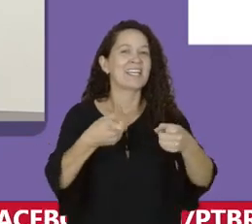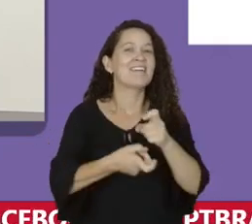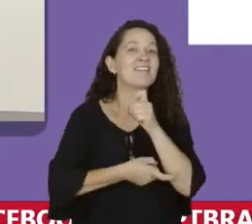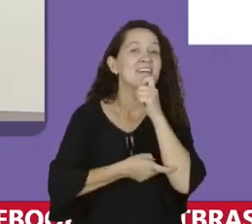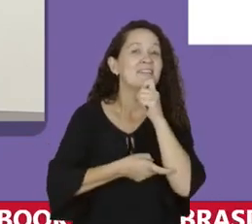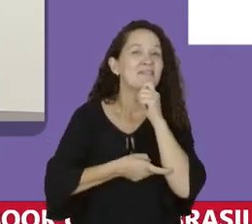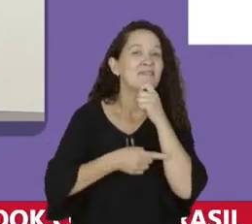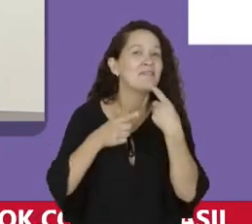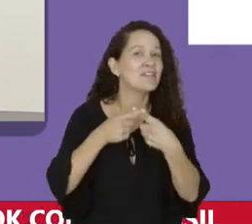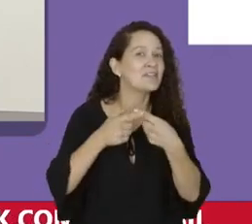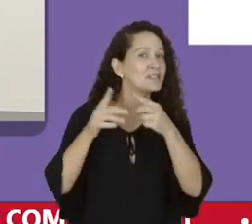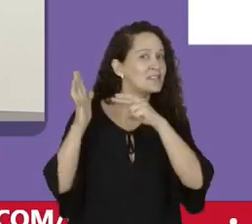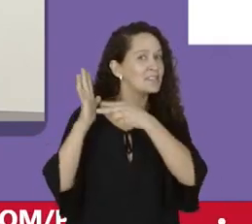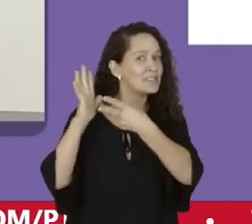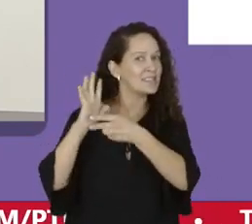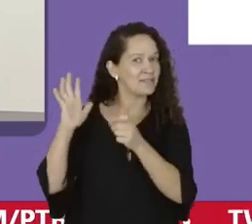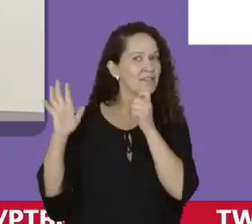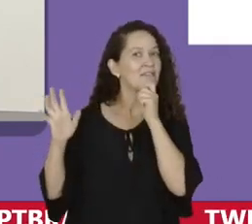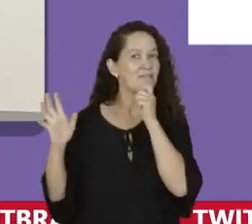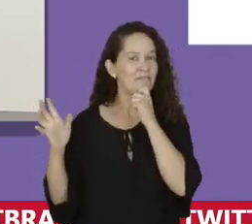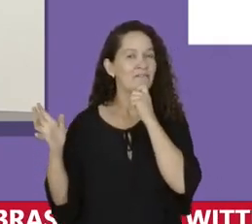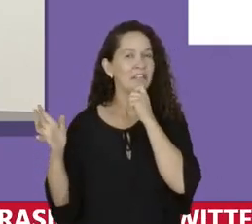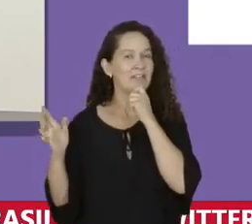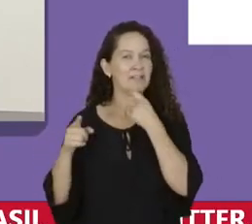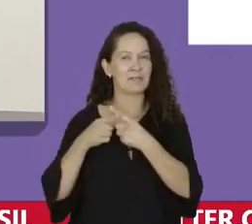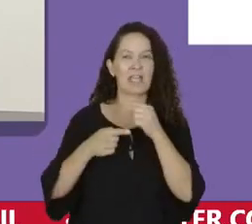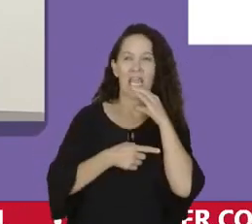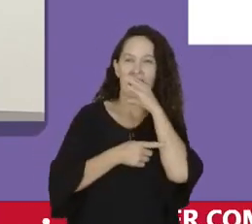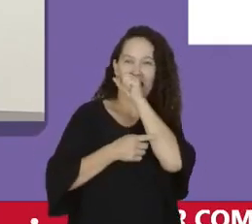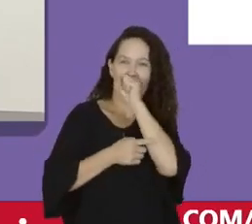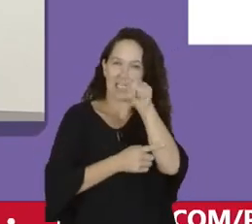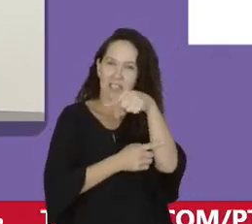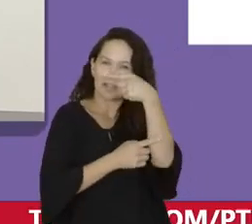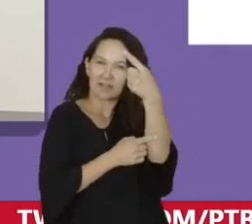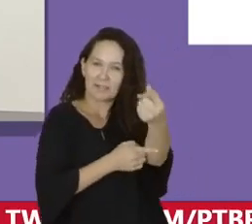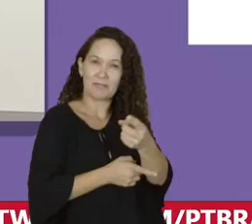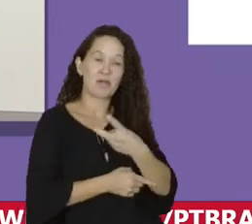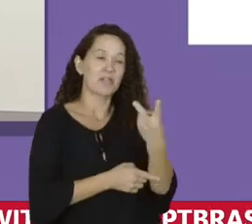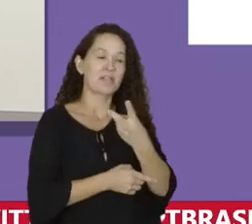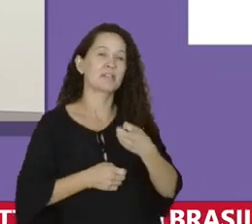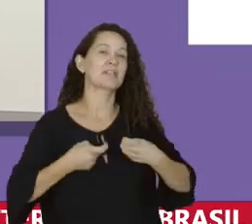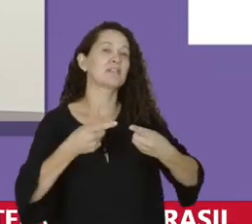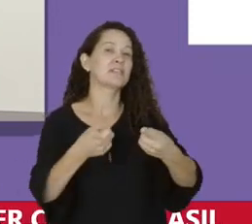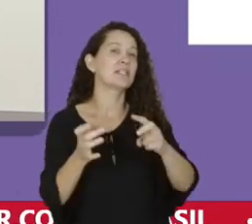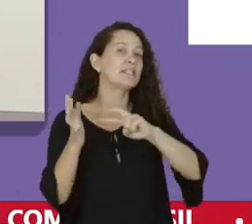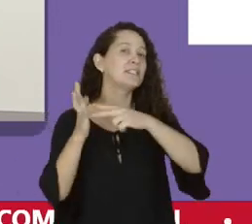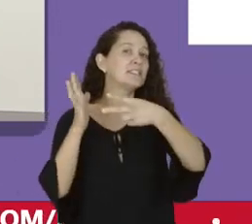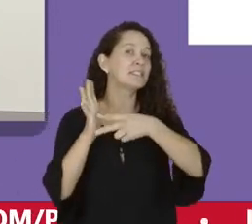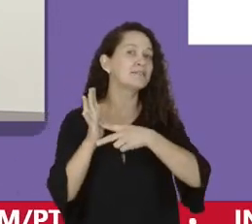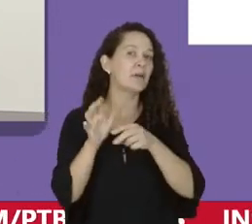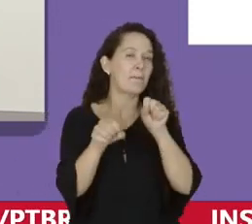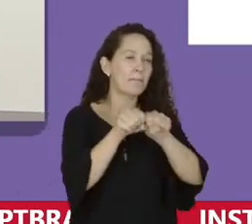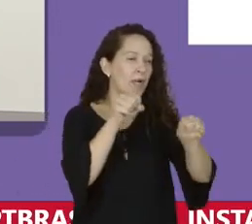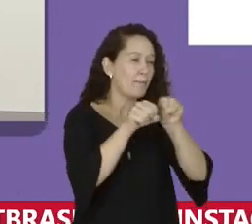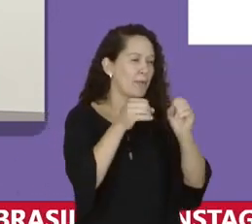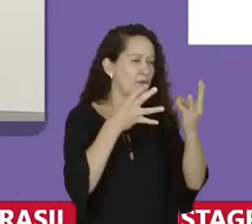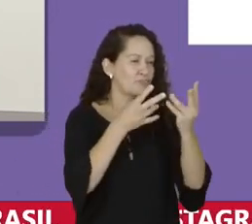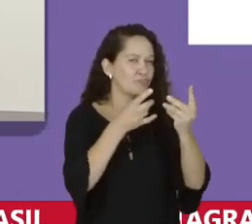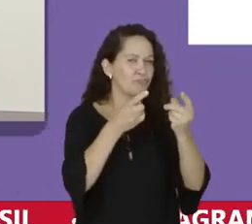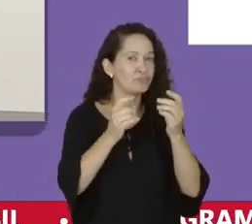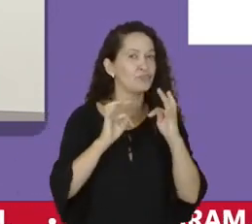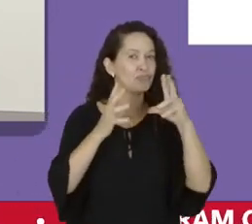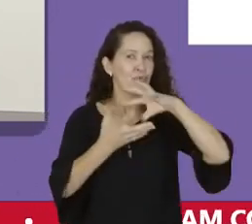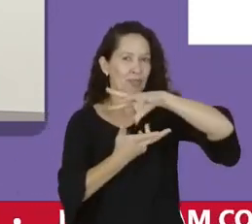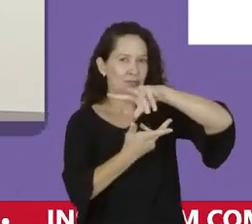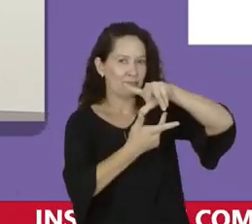fria, porque a guerra quente, depois da Segunda Guerra, poderia significar a destruição de todo